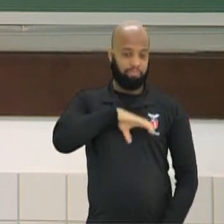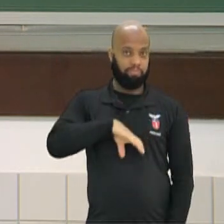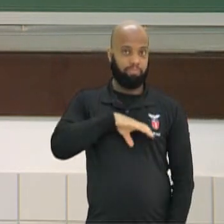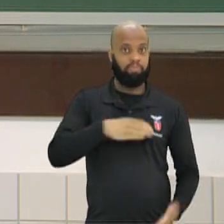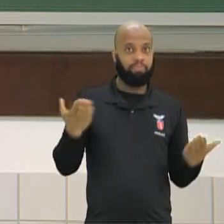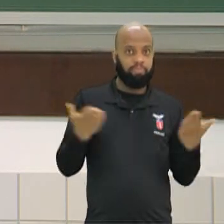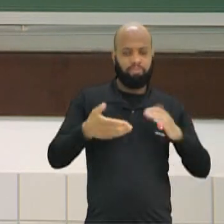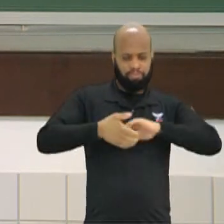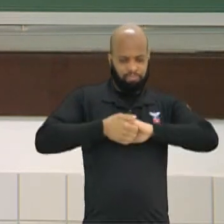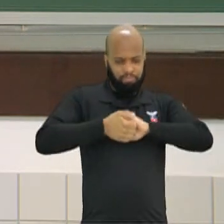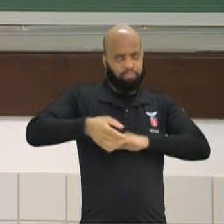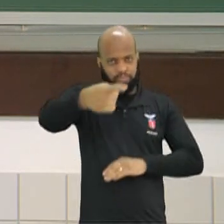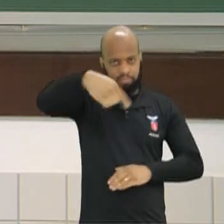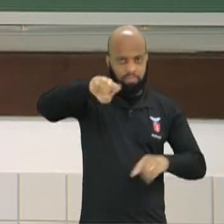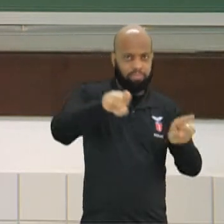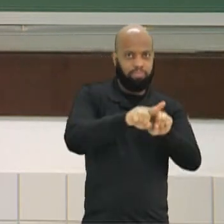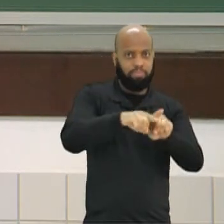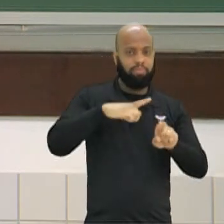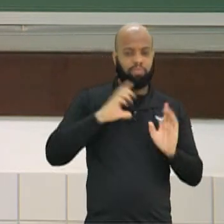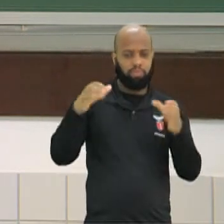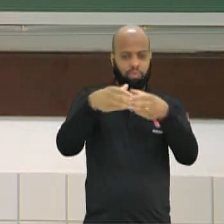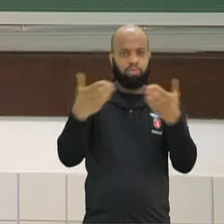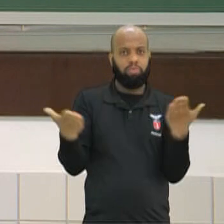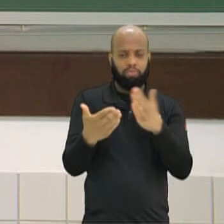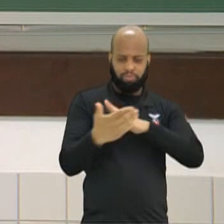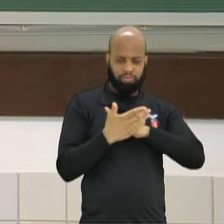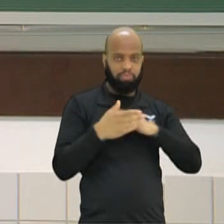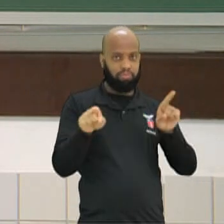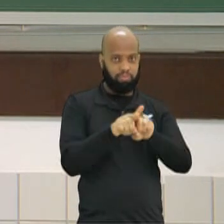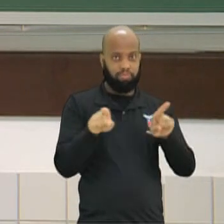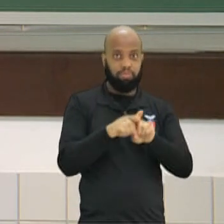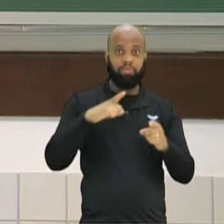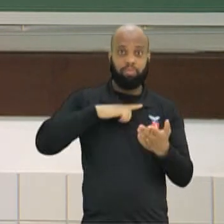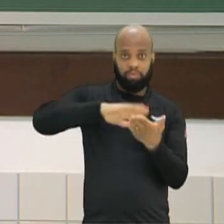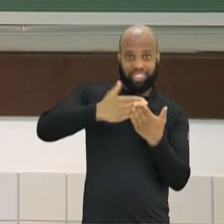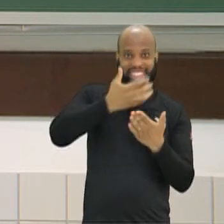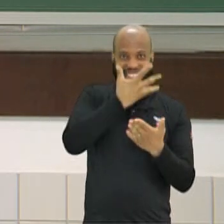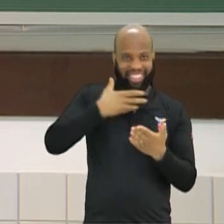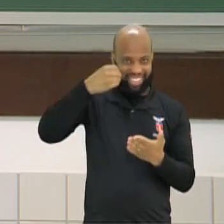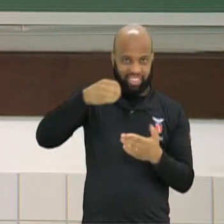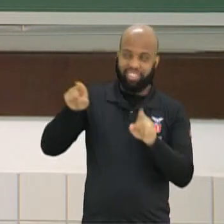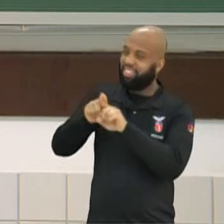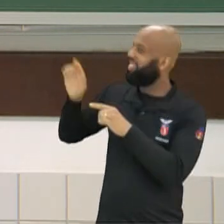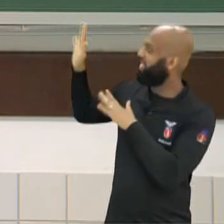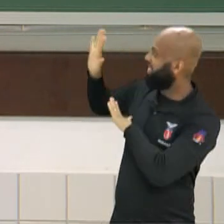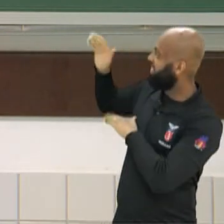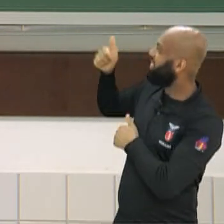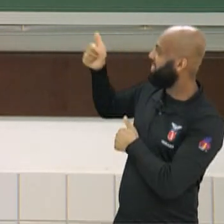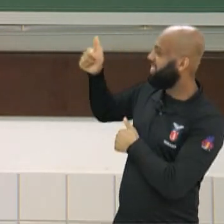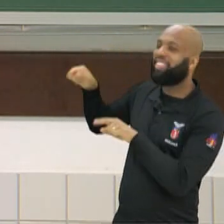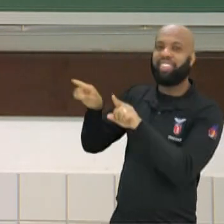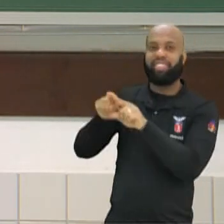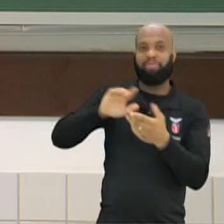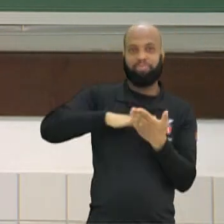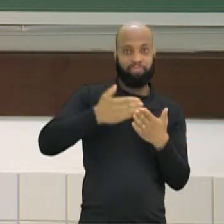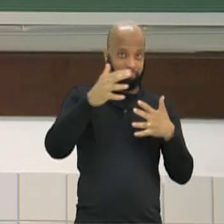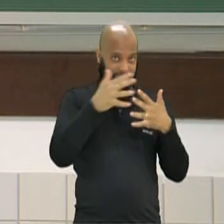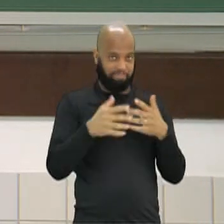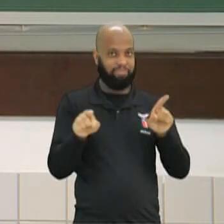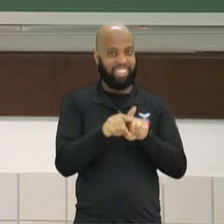Quero cumprimentá-los, quero cumprimentar também a equipe aqui que ajuda muito o nosso trabalho, cumprimentar o Natan aqui que está me